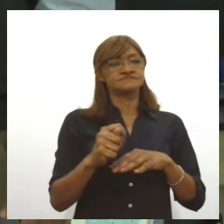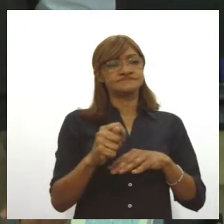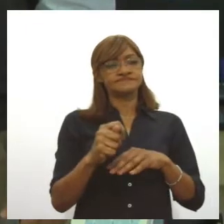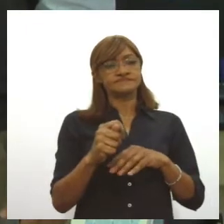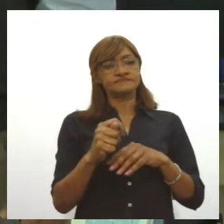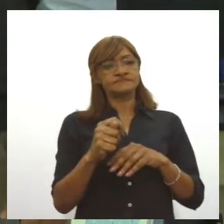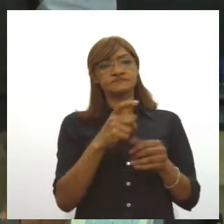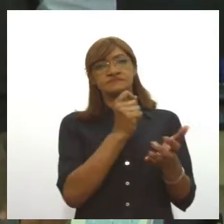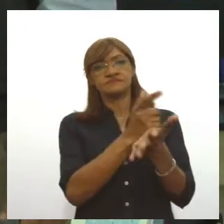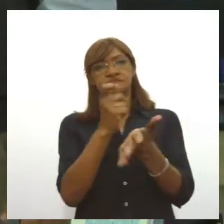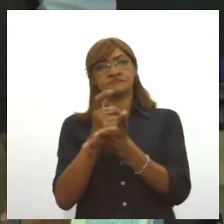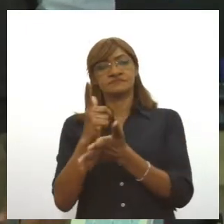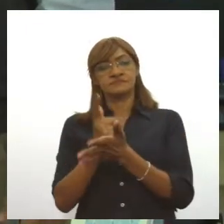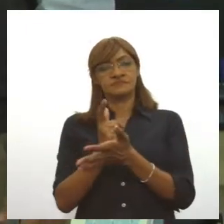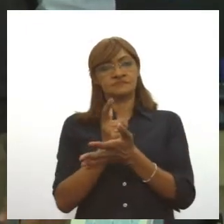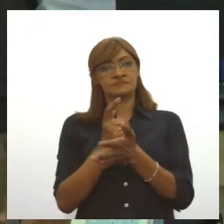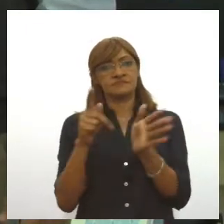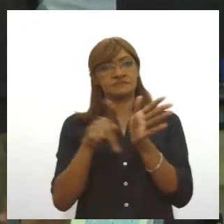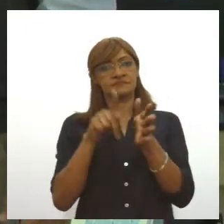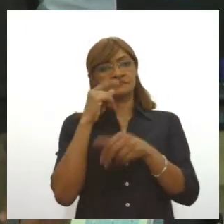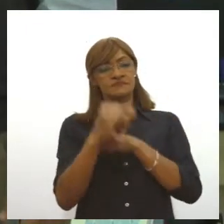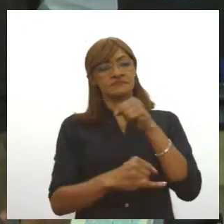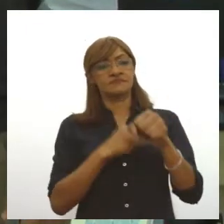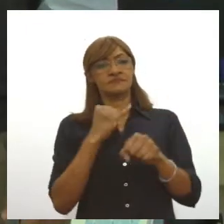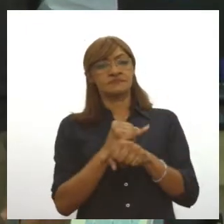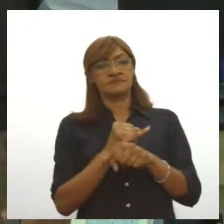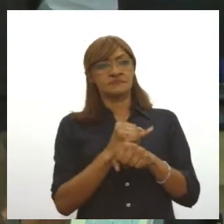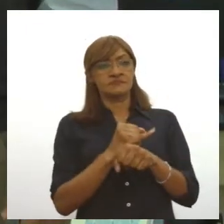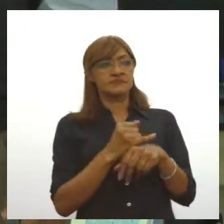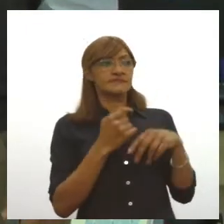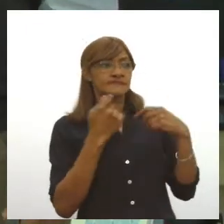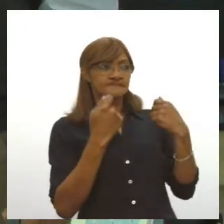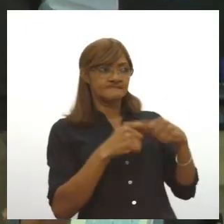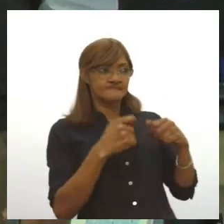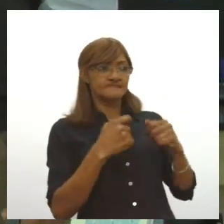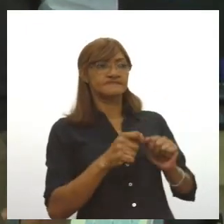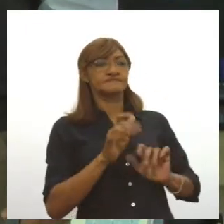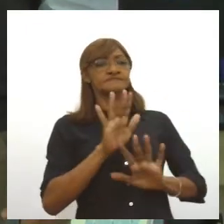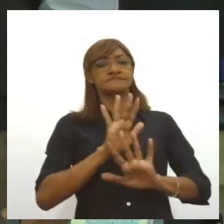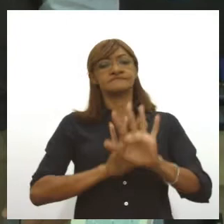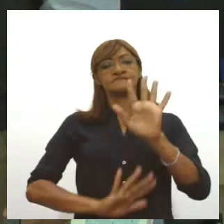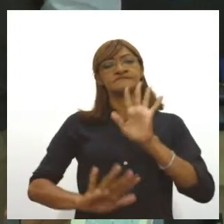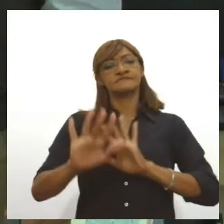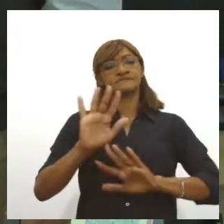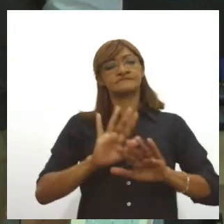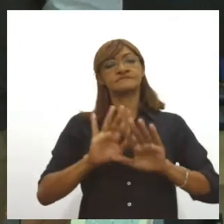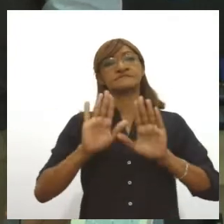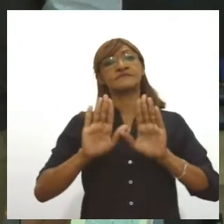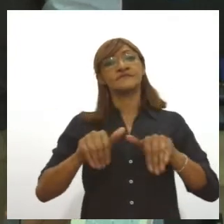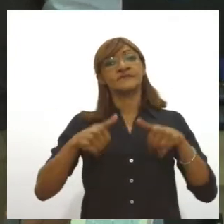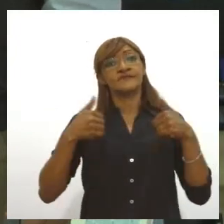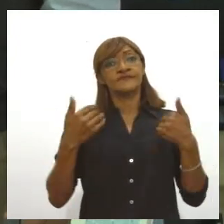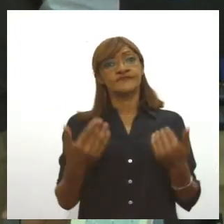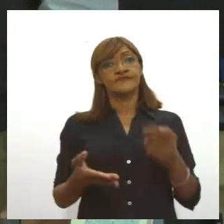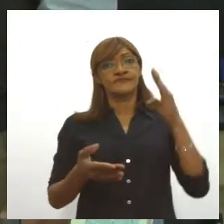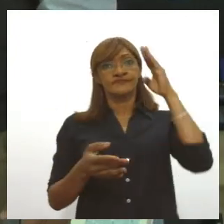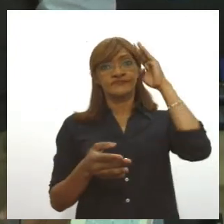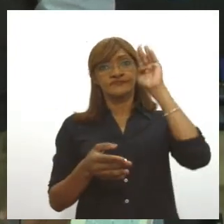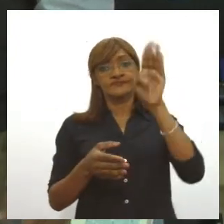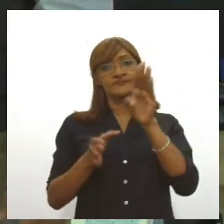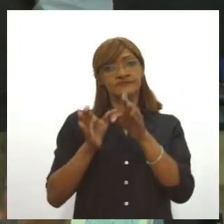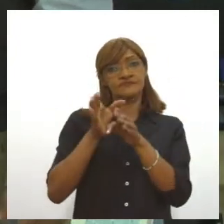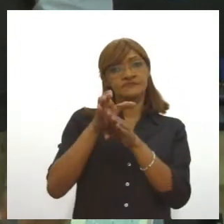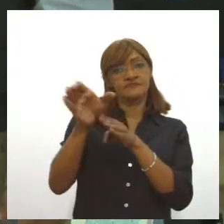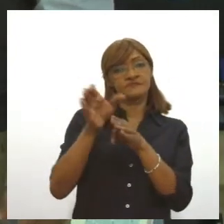comprar online. Tem que ter muito cuidado. Quais são as principais dicas para que